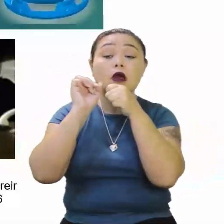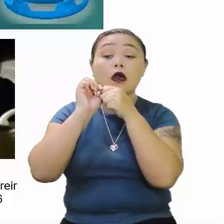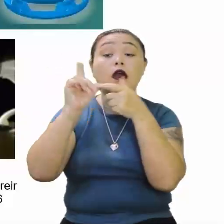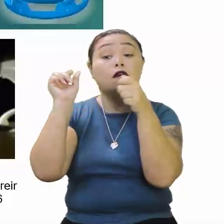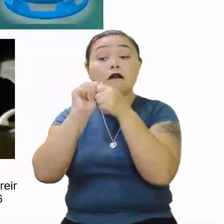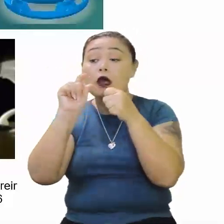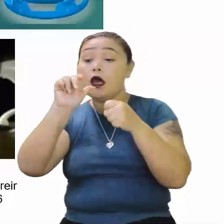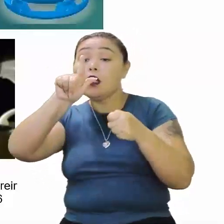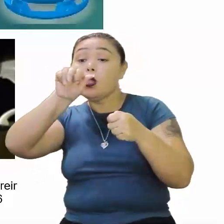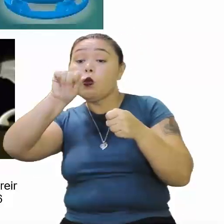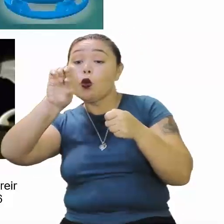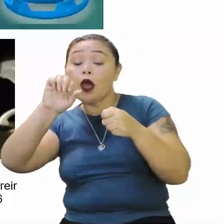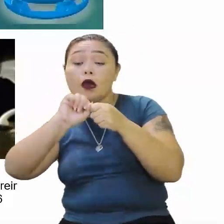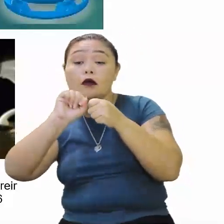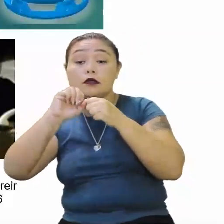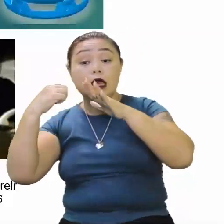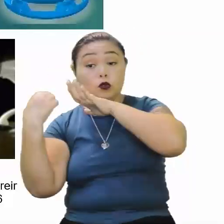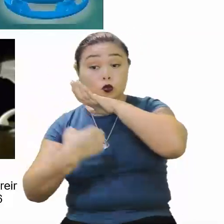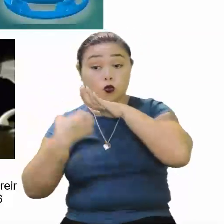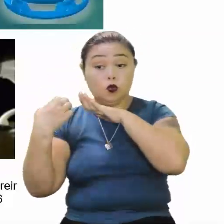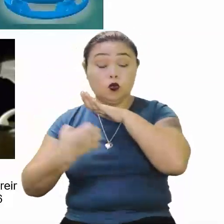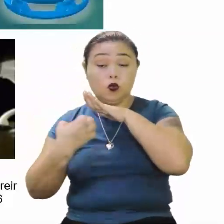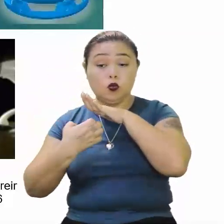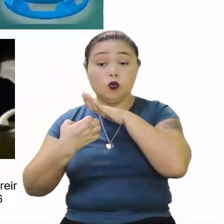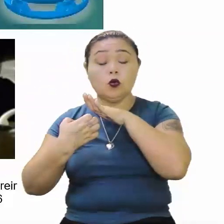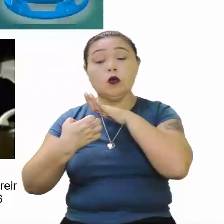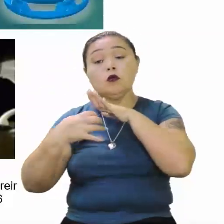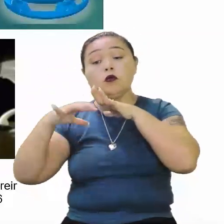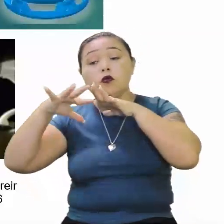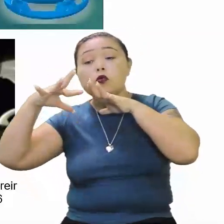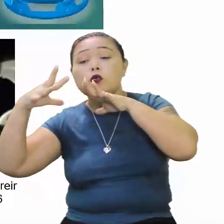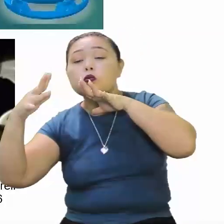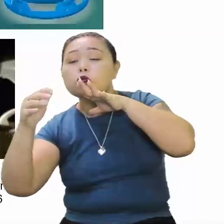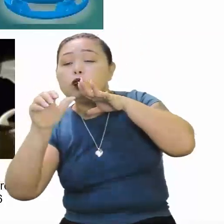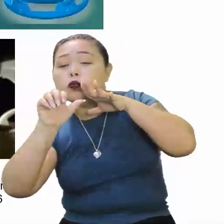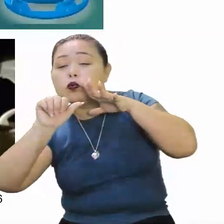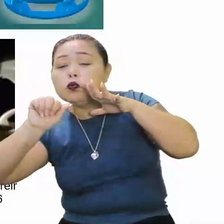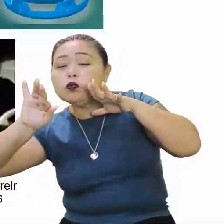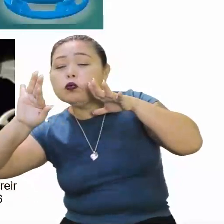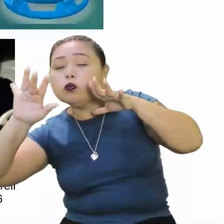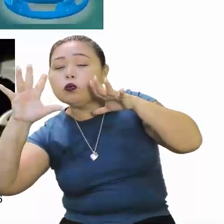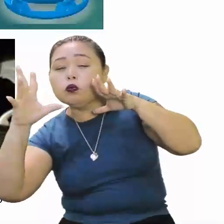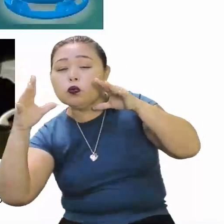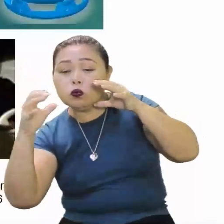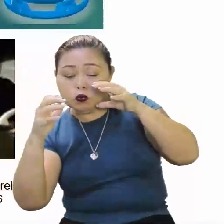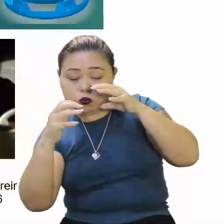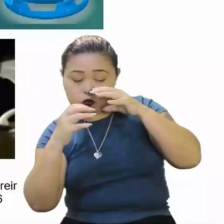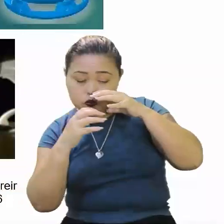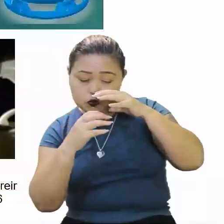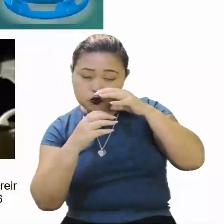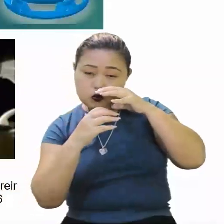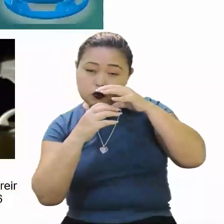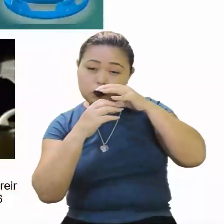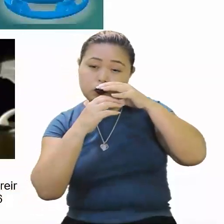gás. E a indústria simplesmente pega aquele gás, aumenta a pressão, diminuindo a temperatura